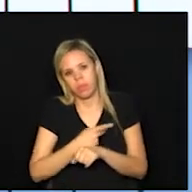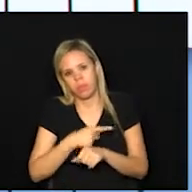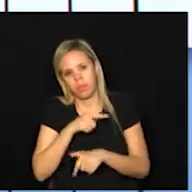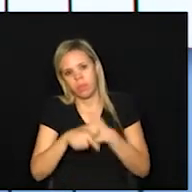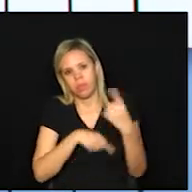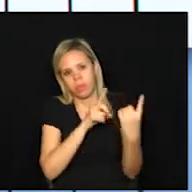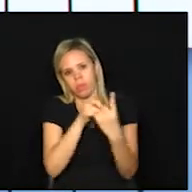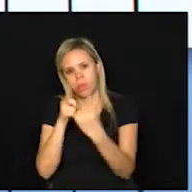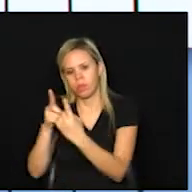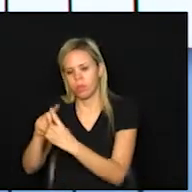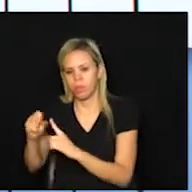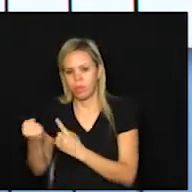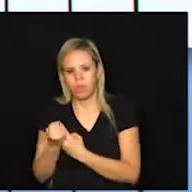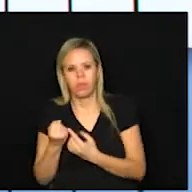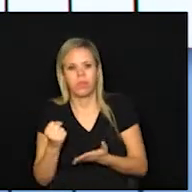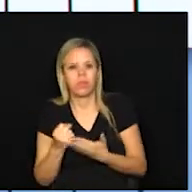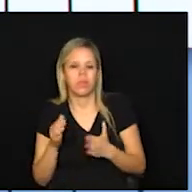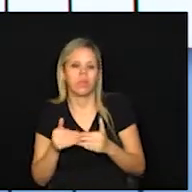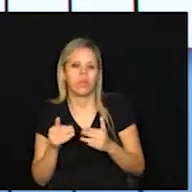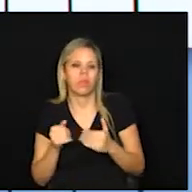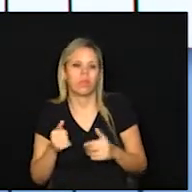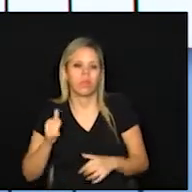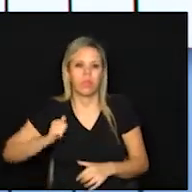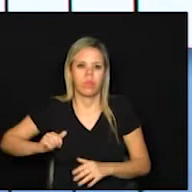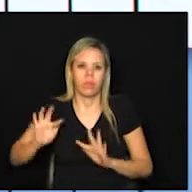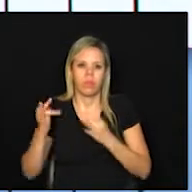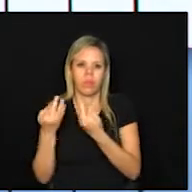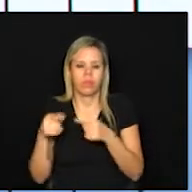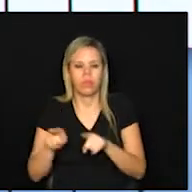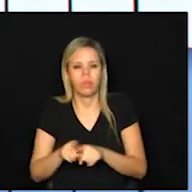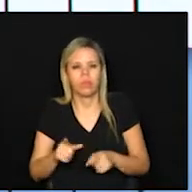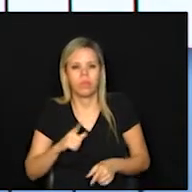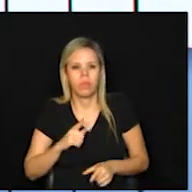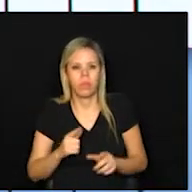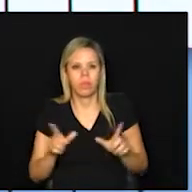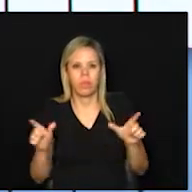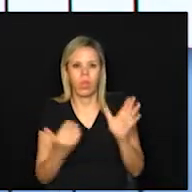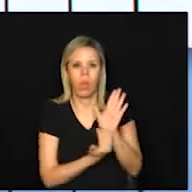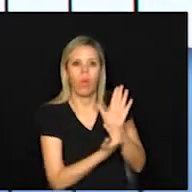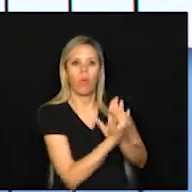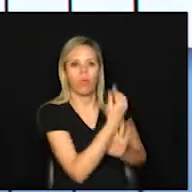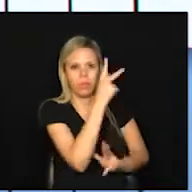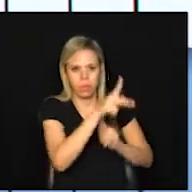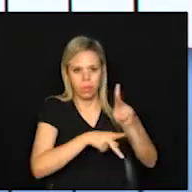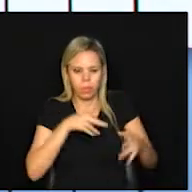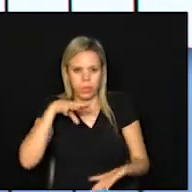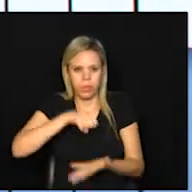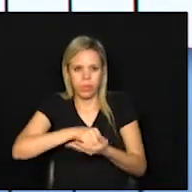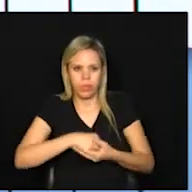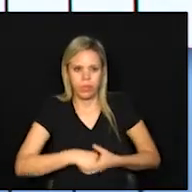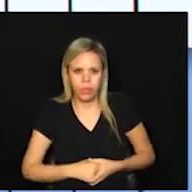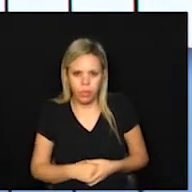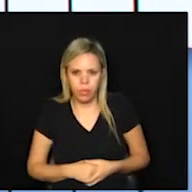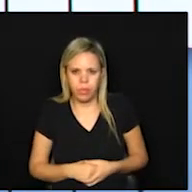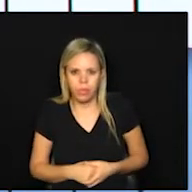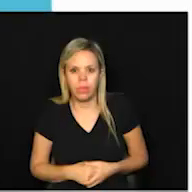serviços assistenciais. No Bolsa Família também houve um acréscimo das pessoas cadastradas.